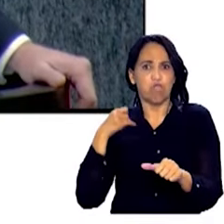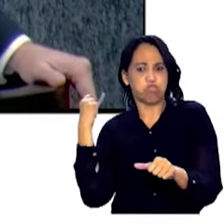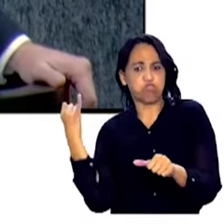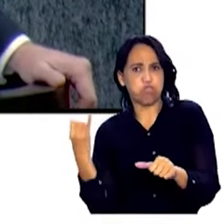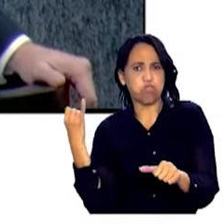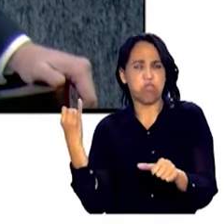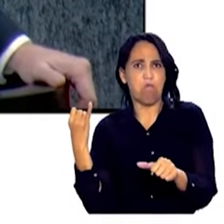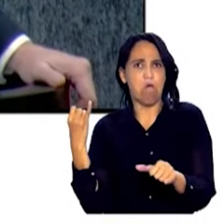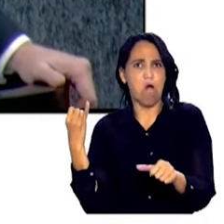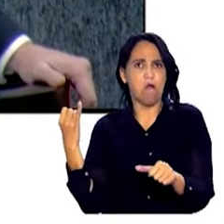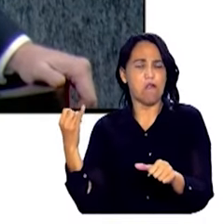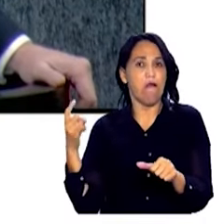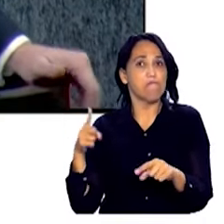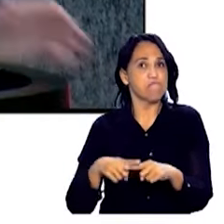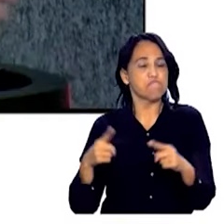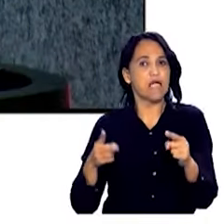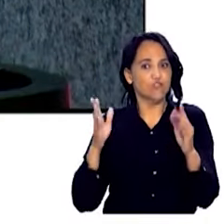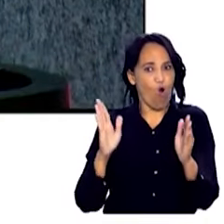precedentes